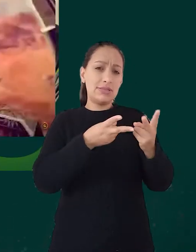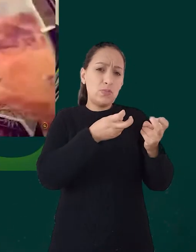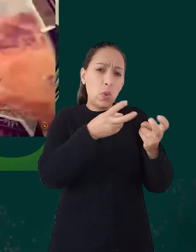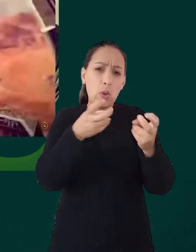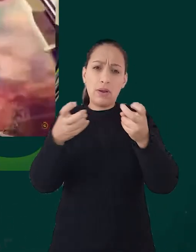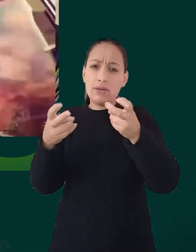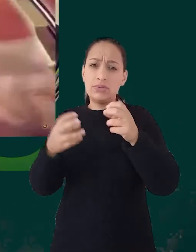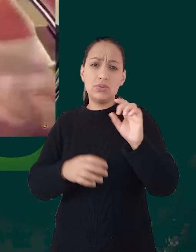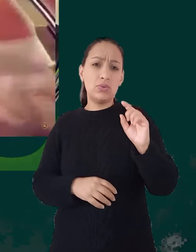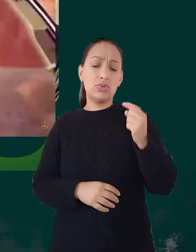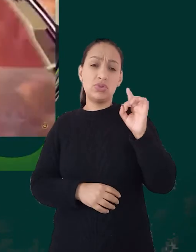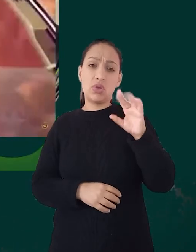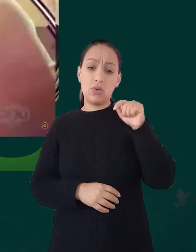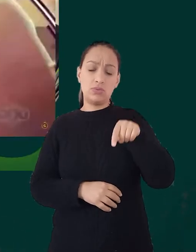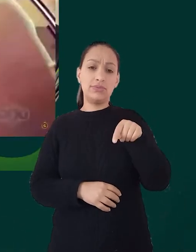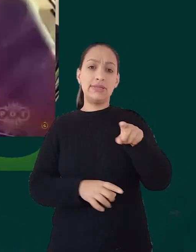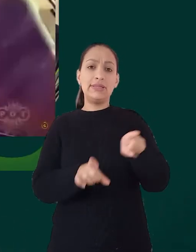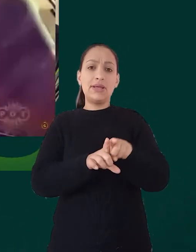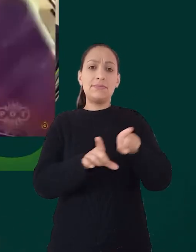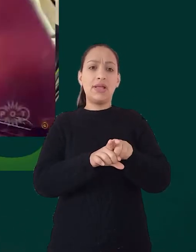as faces desse planeta são